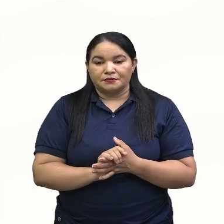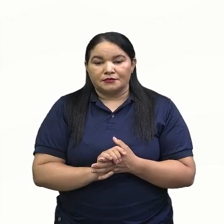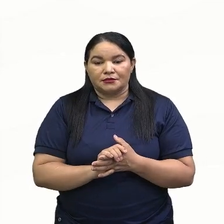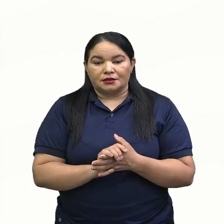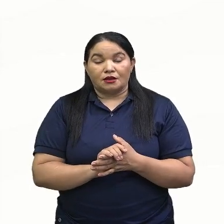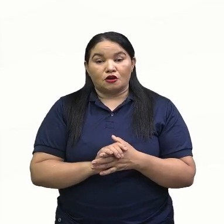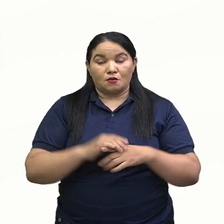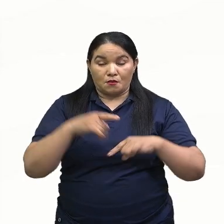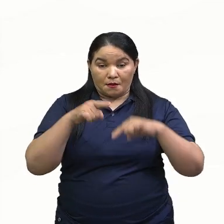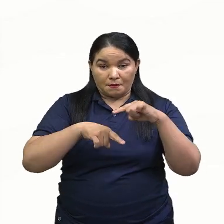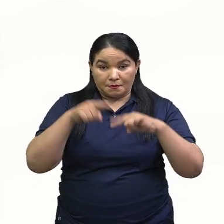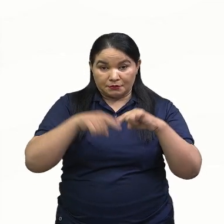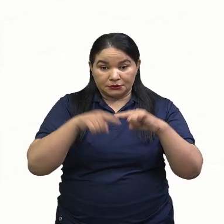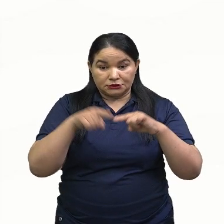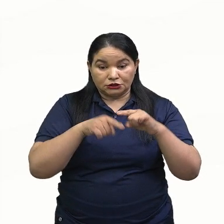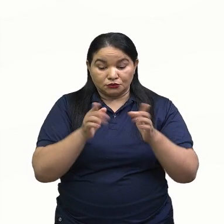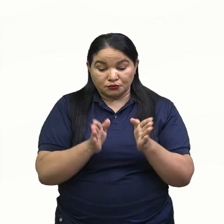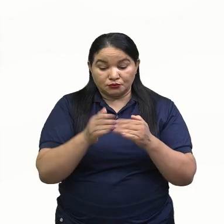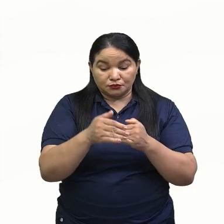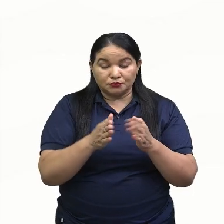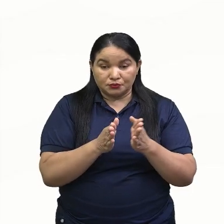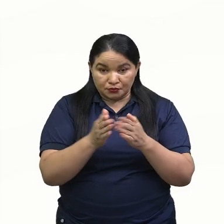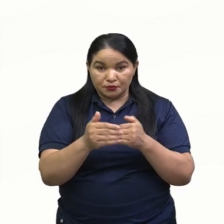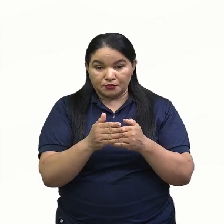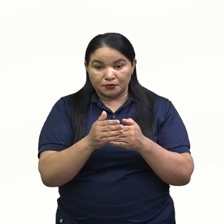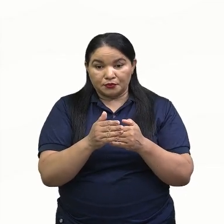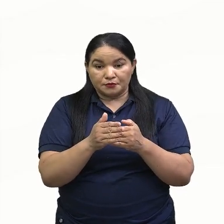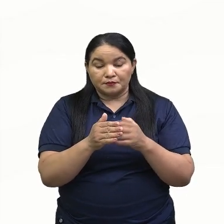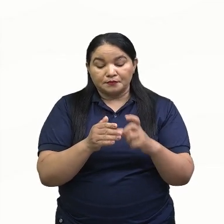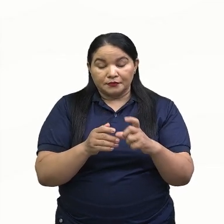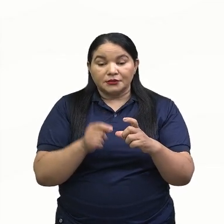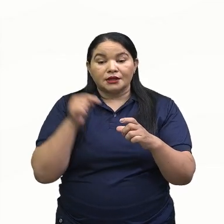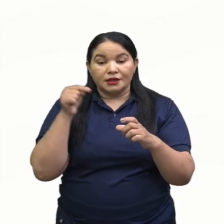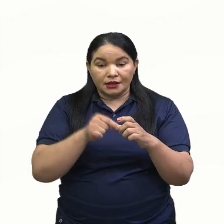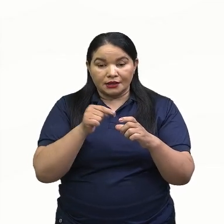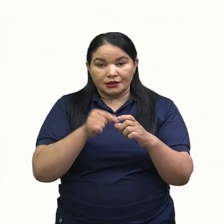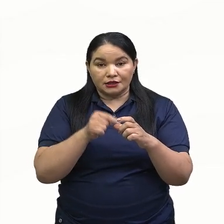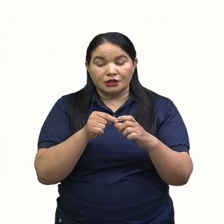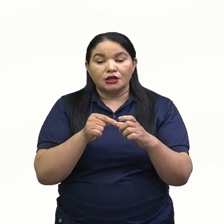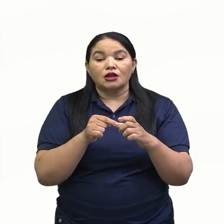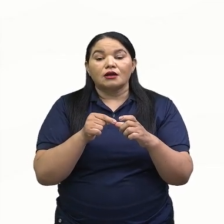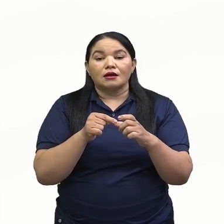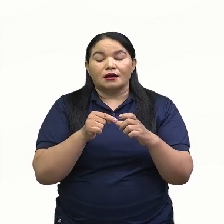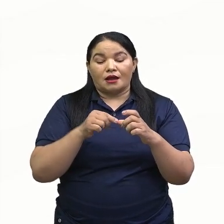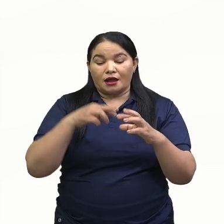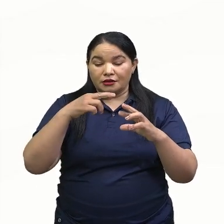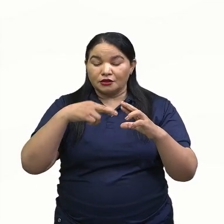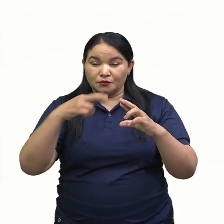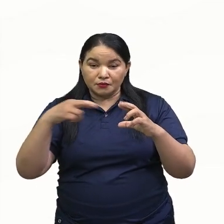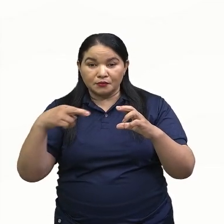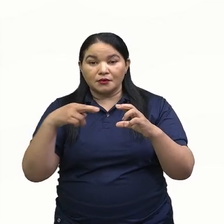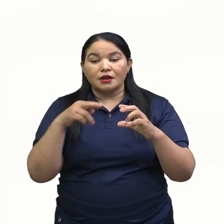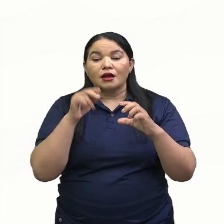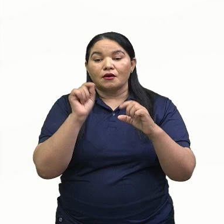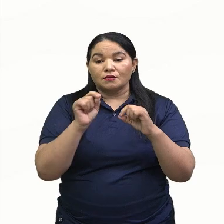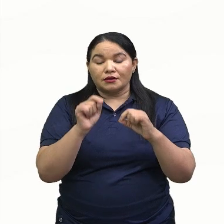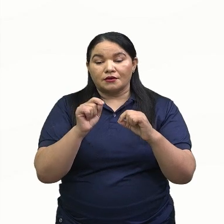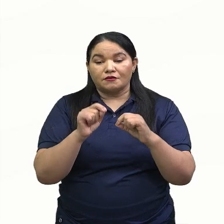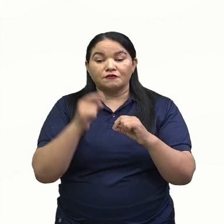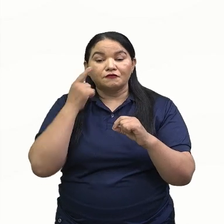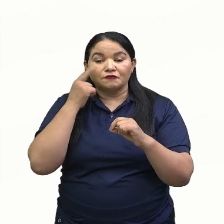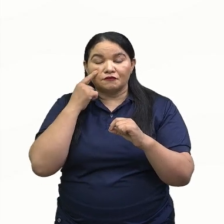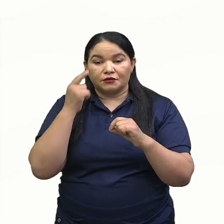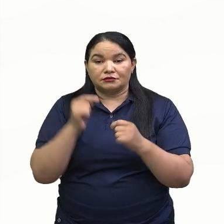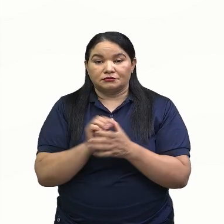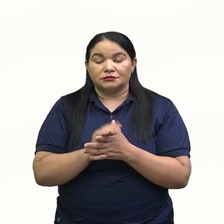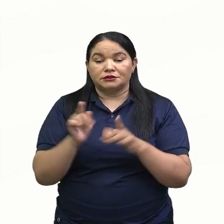é um aparelho alimentado pela bateria. Então, o símbolo é da resistência. Já vimos também o símbolo